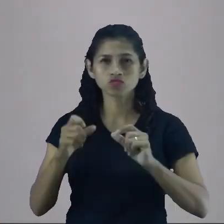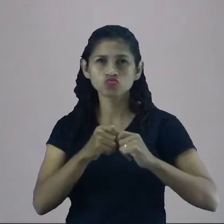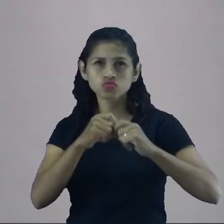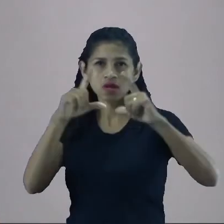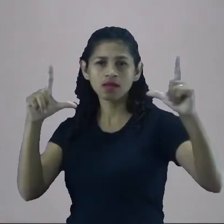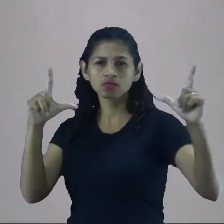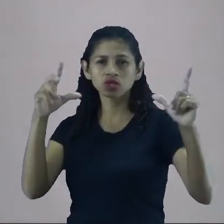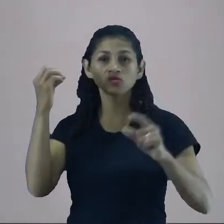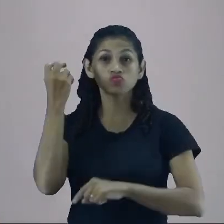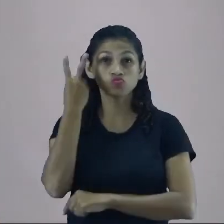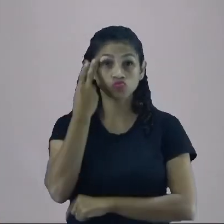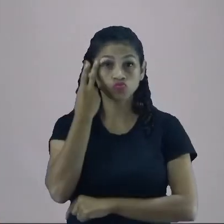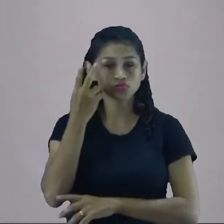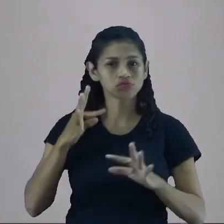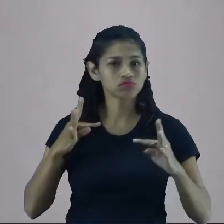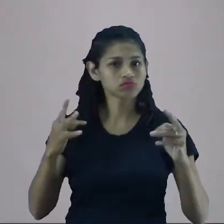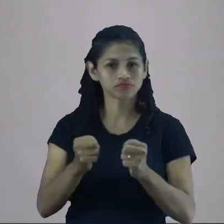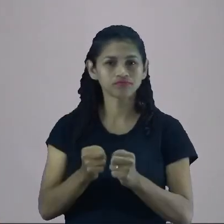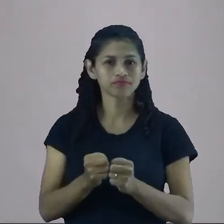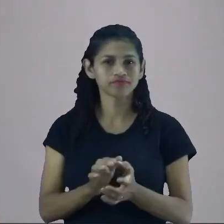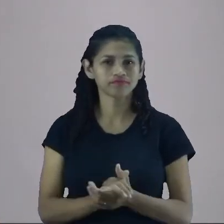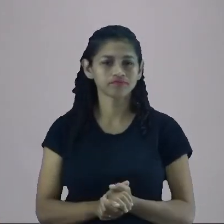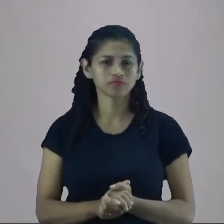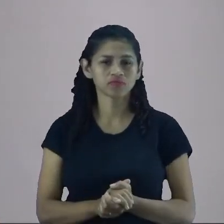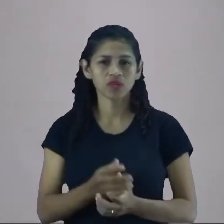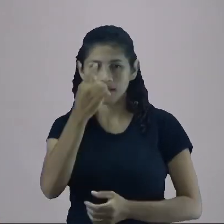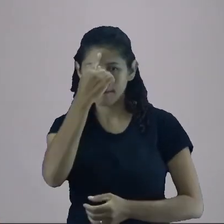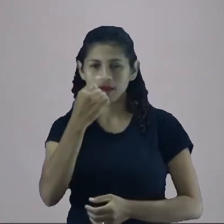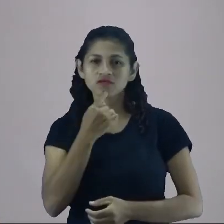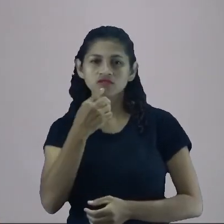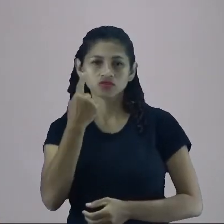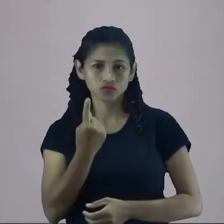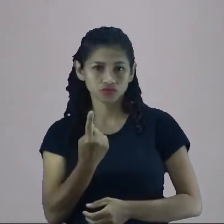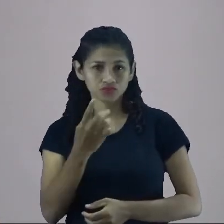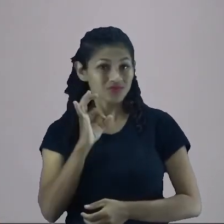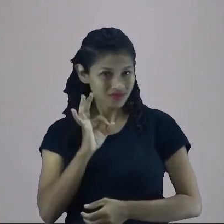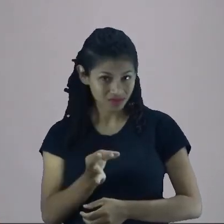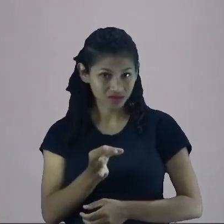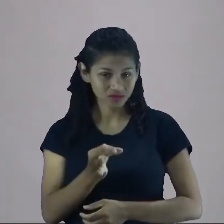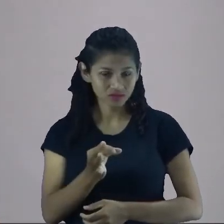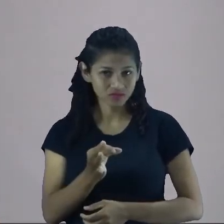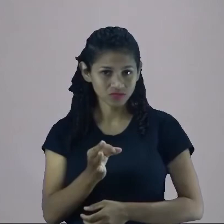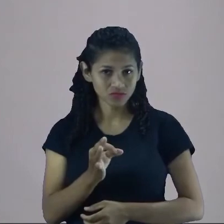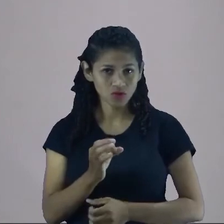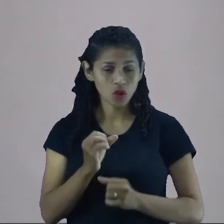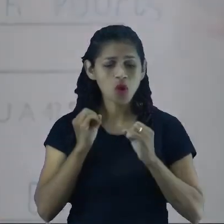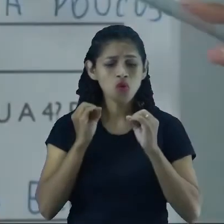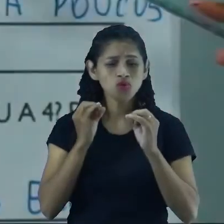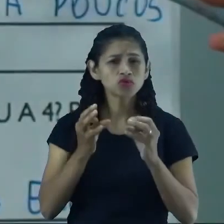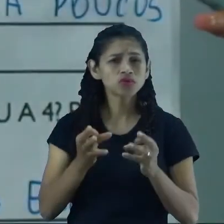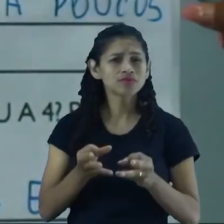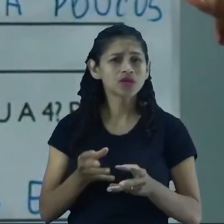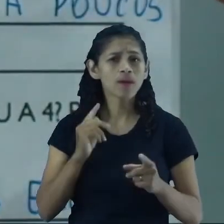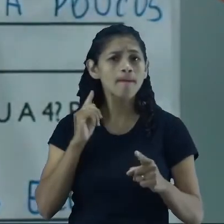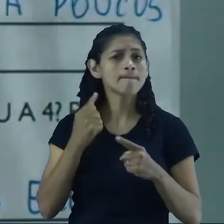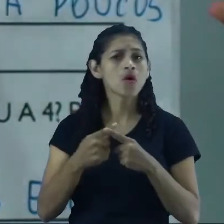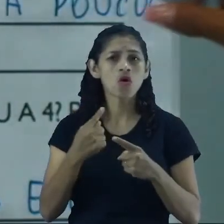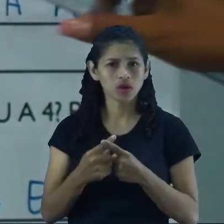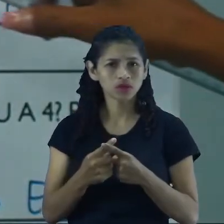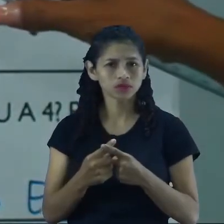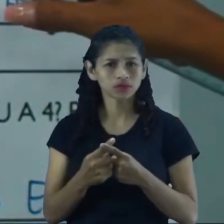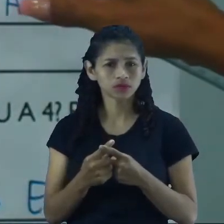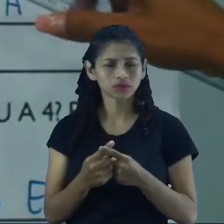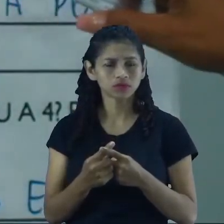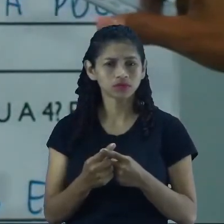totalmente natural? A imagem 1, certo? Justifique sua resposta. Por que que ela representa uma